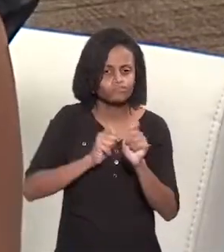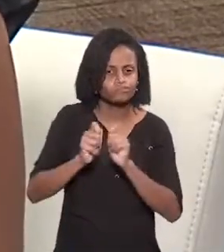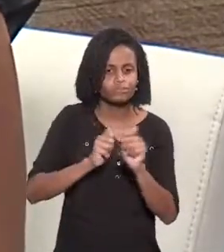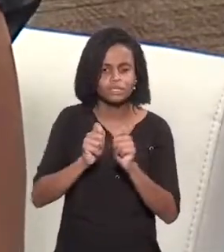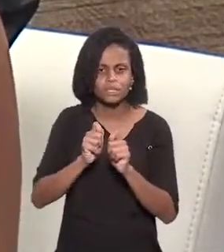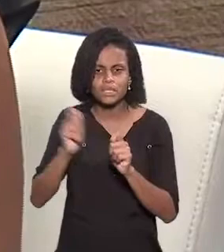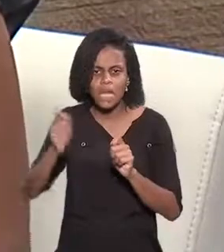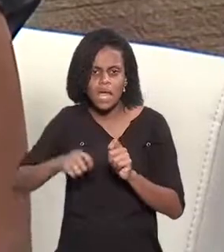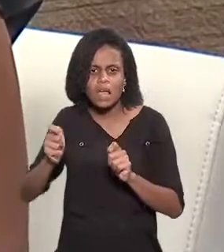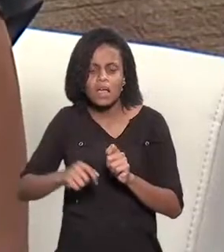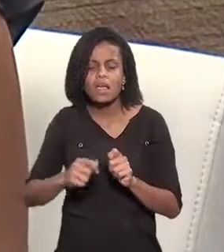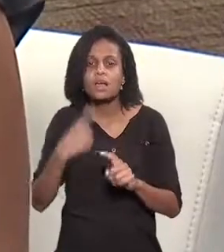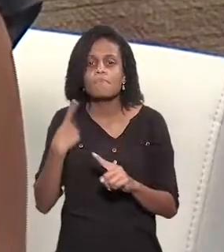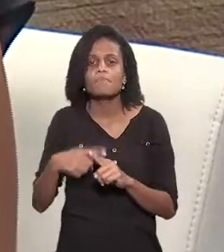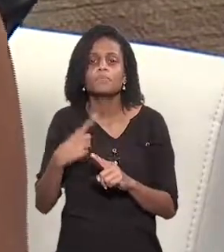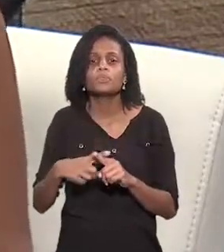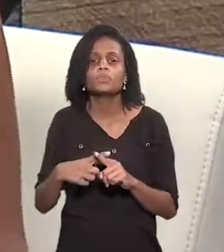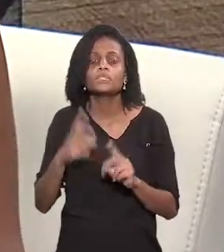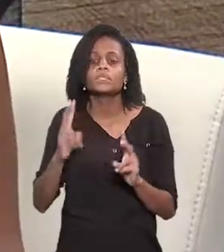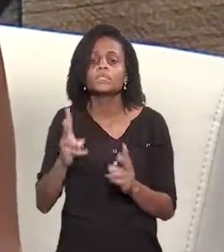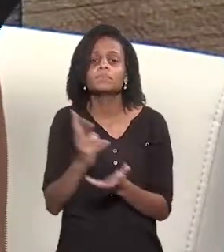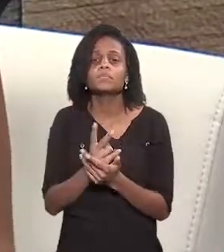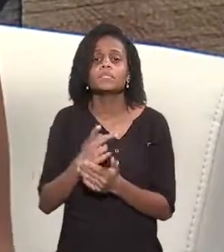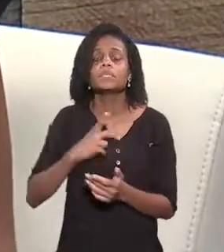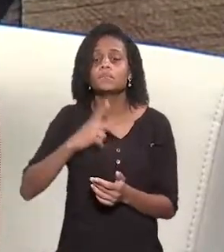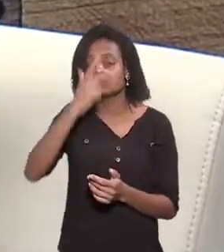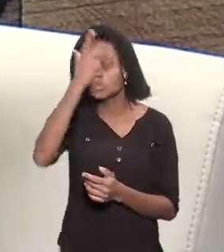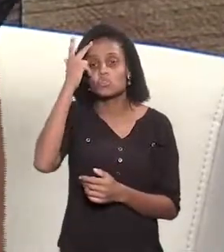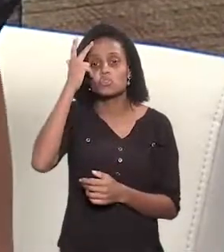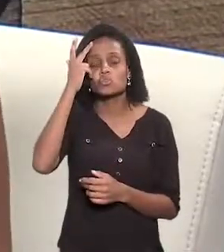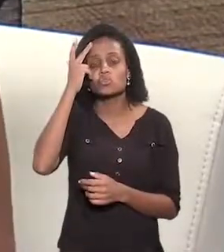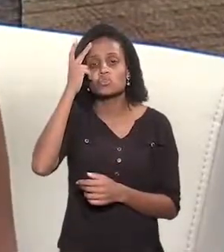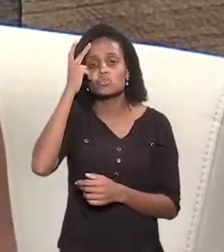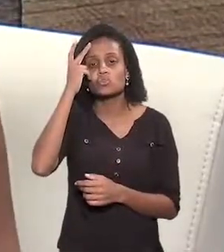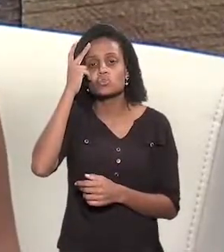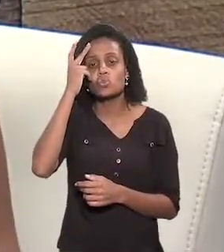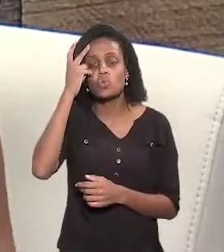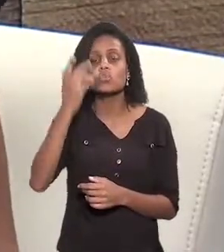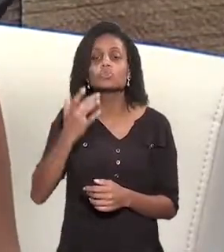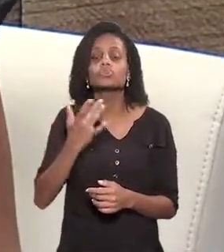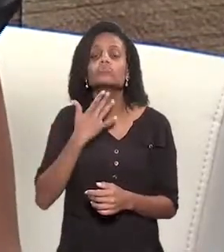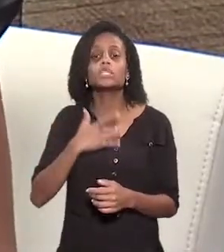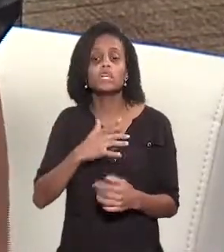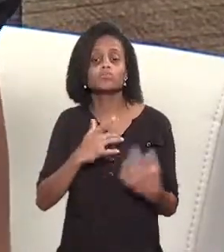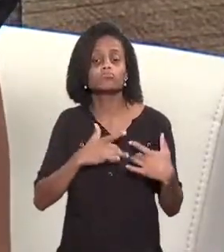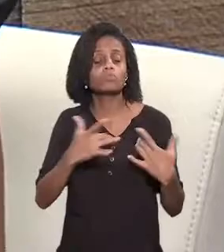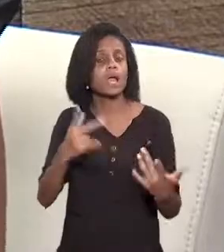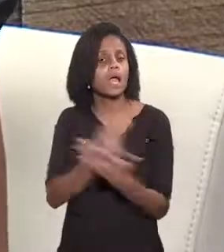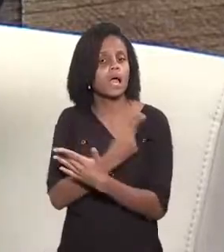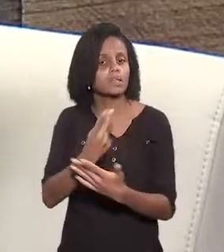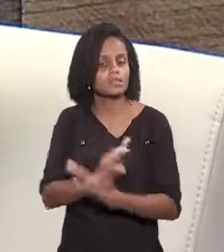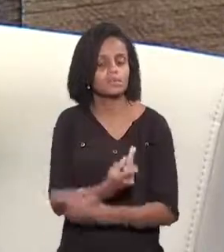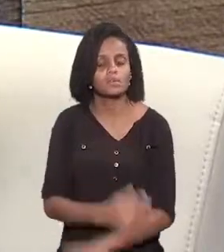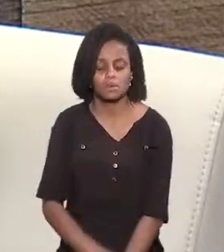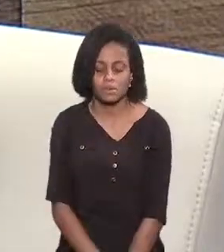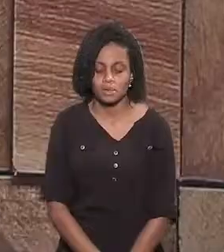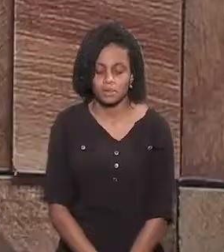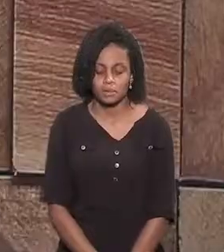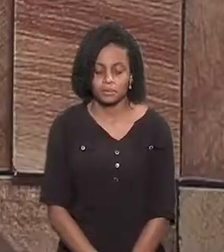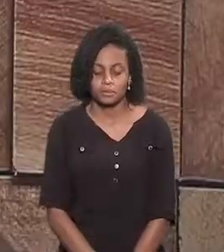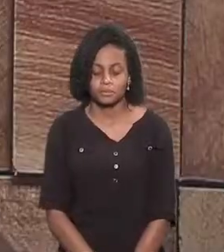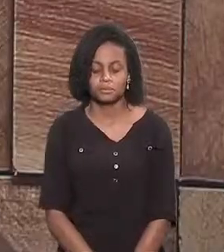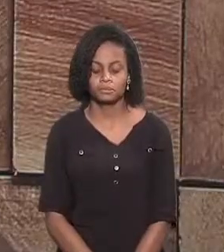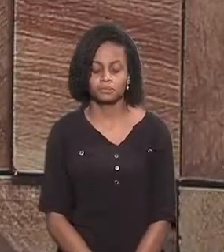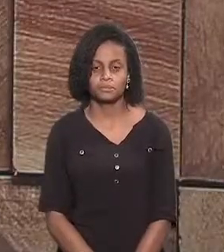esse controle? É possível? Porque sempre tem gente mal intencionada no mundo, né? Como é que vocês conseguem filtrar isso?